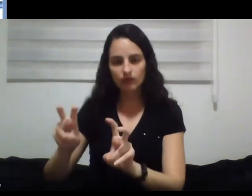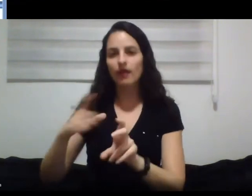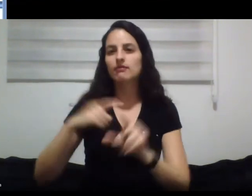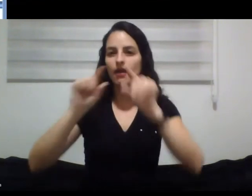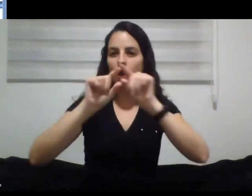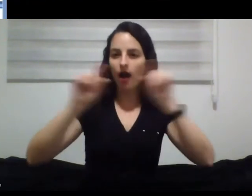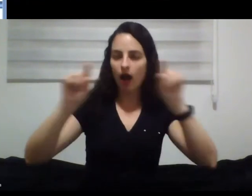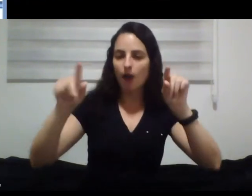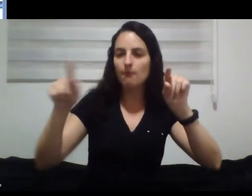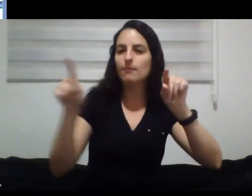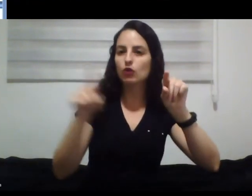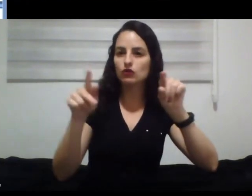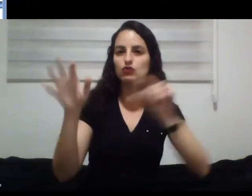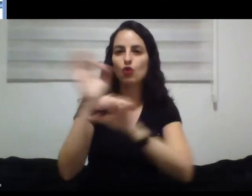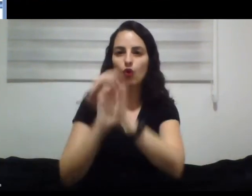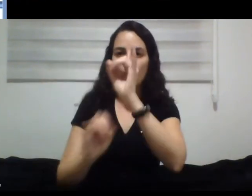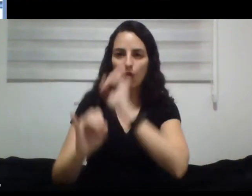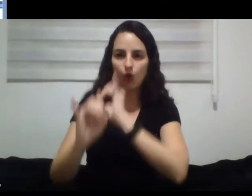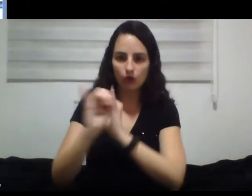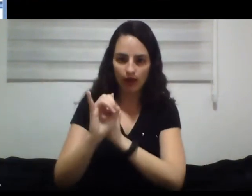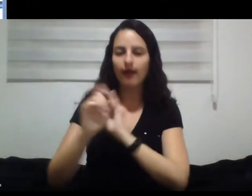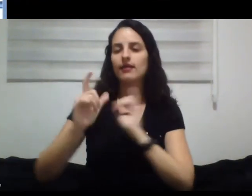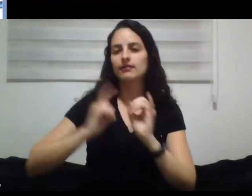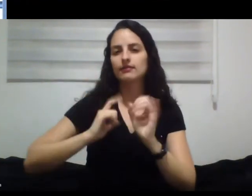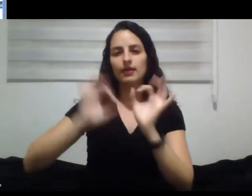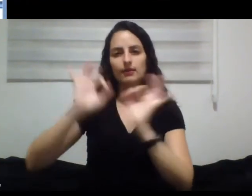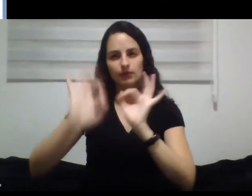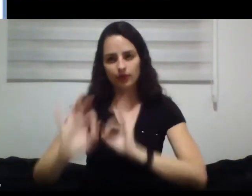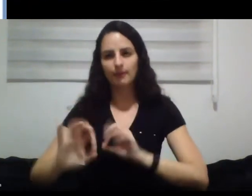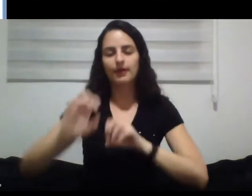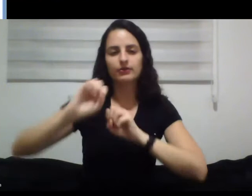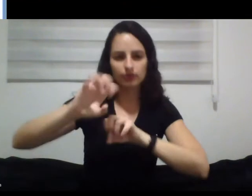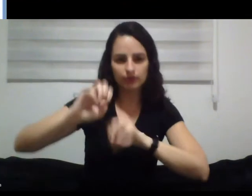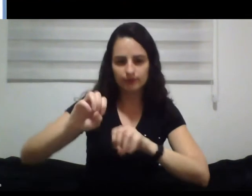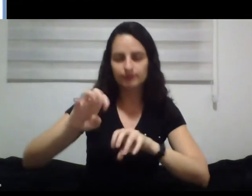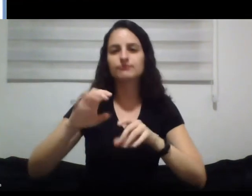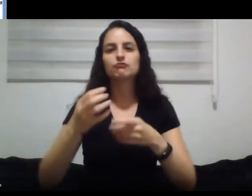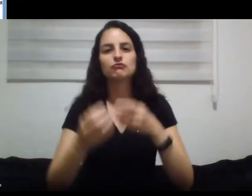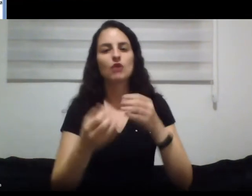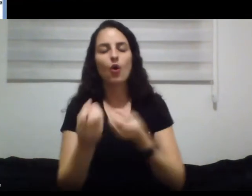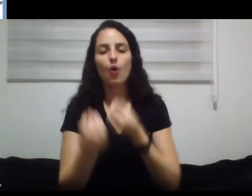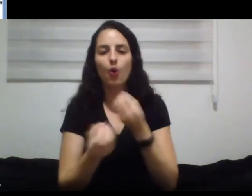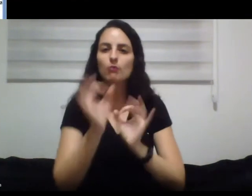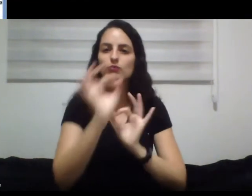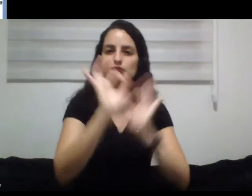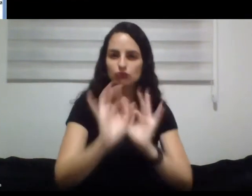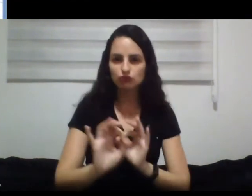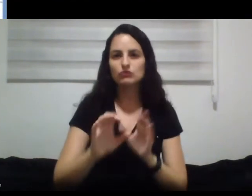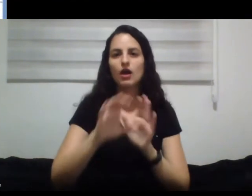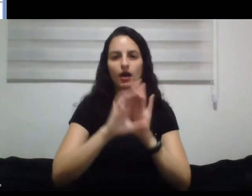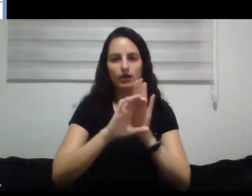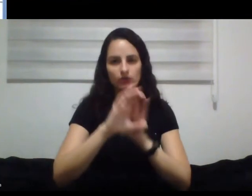sala, onde está a sala.